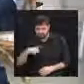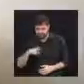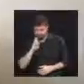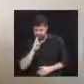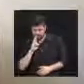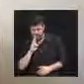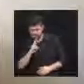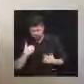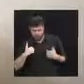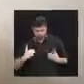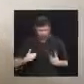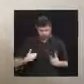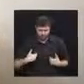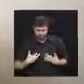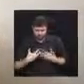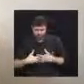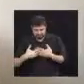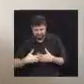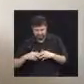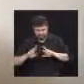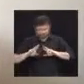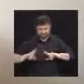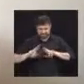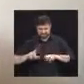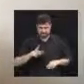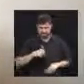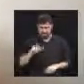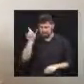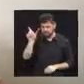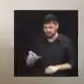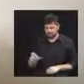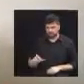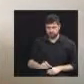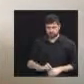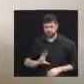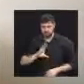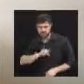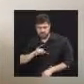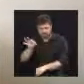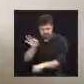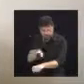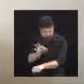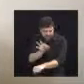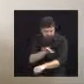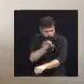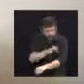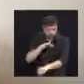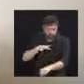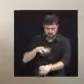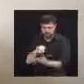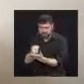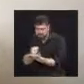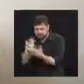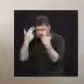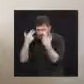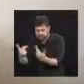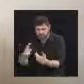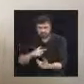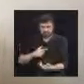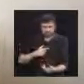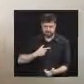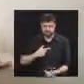responde de formas distintas. Tem pessoas que gostam da homeopatia, tem pessoas que gostam da acupuntura, tem N maneiras de você